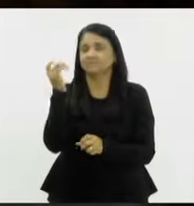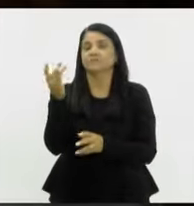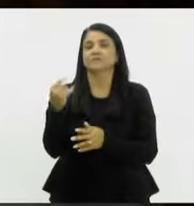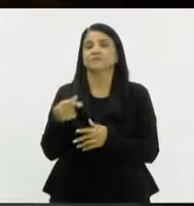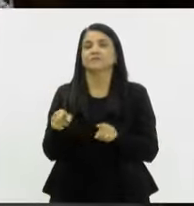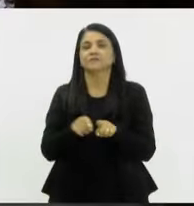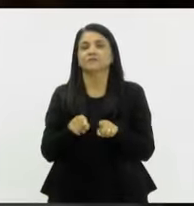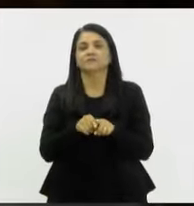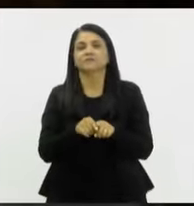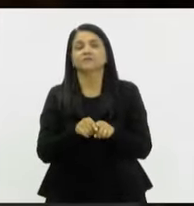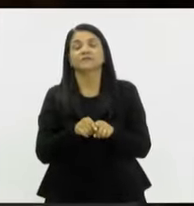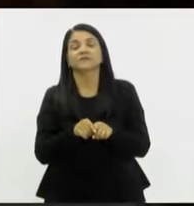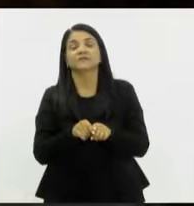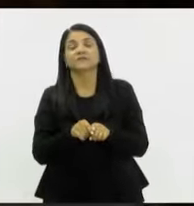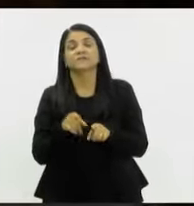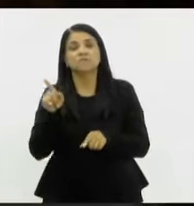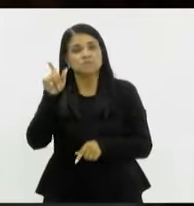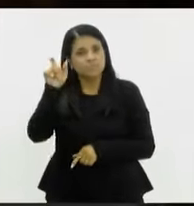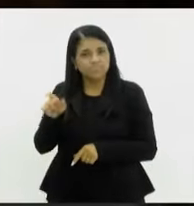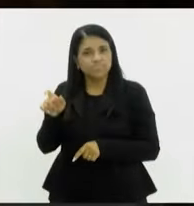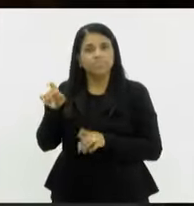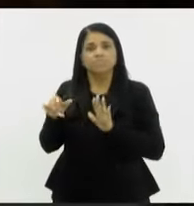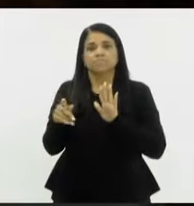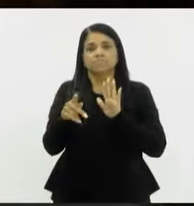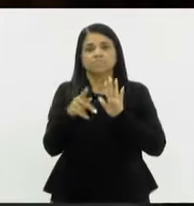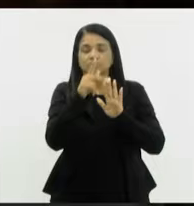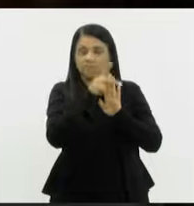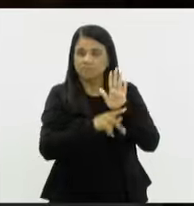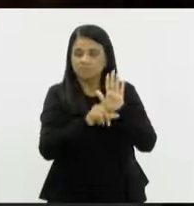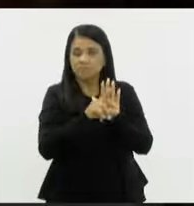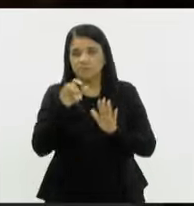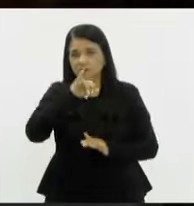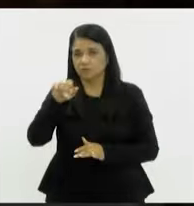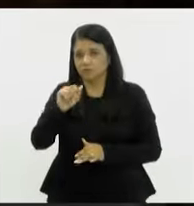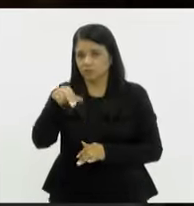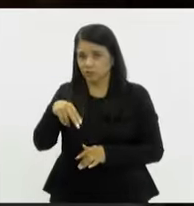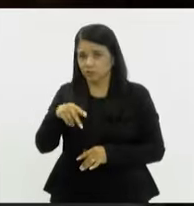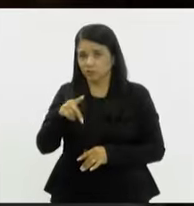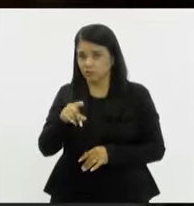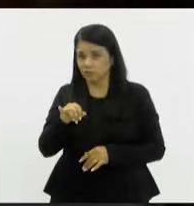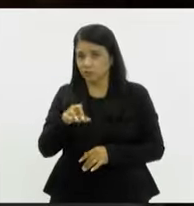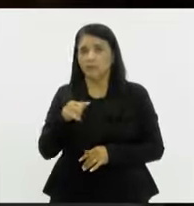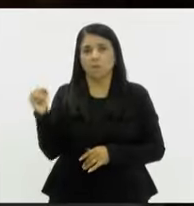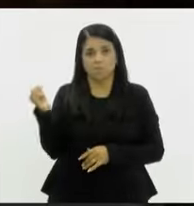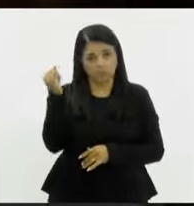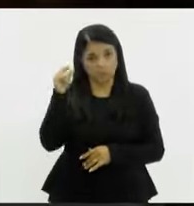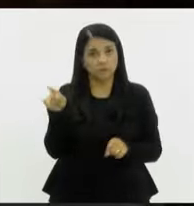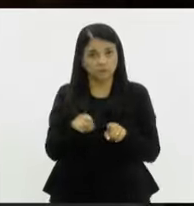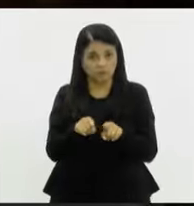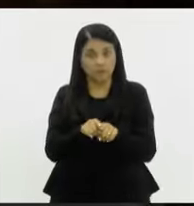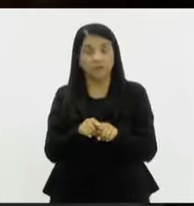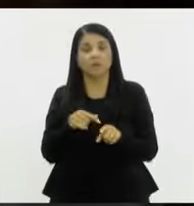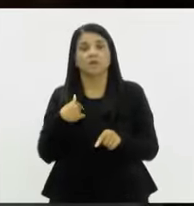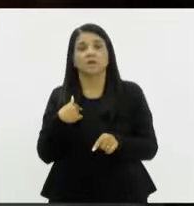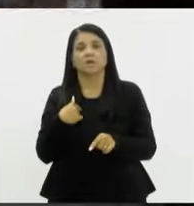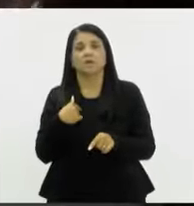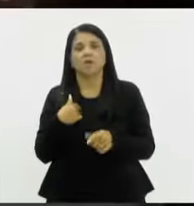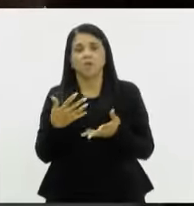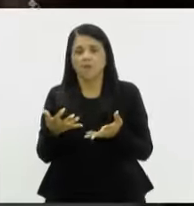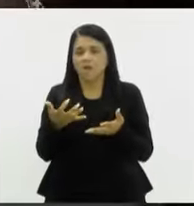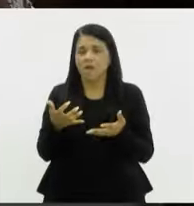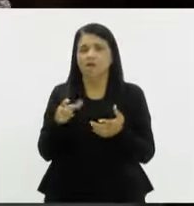do Projeto Super projeto da Jandira que eu acho que é muito importante que eu acho que a gente tem eu quero um pouco que vocês depois a